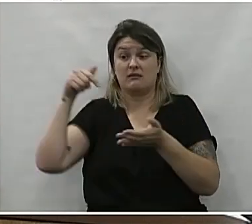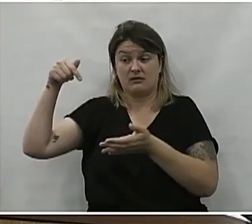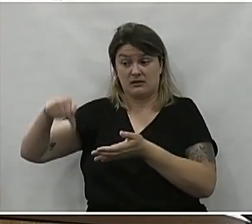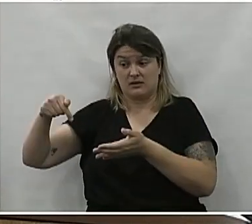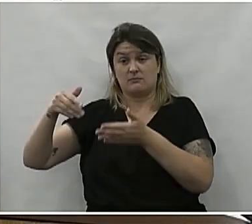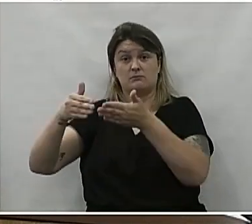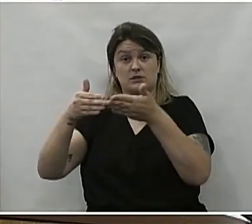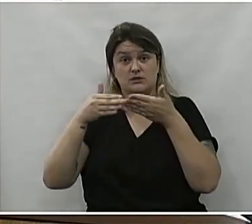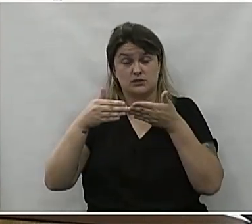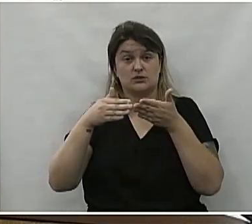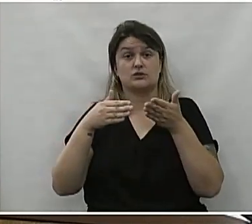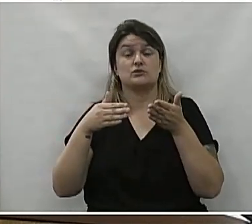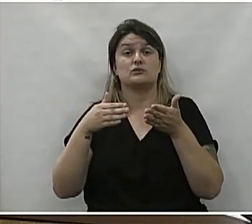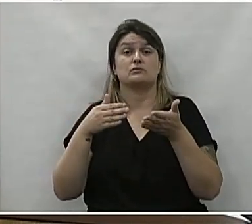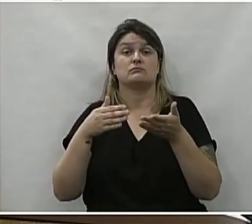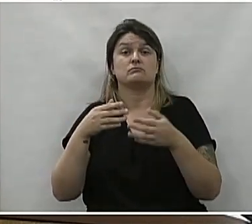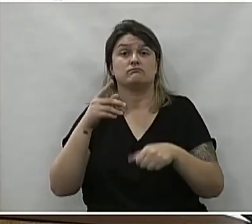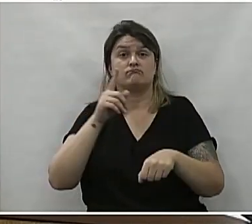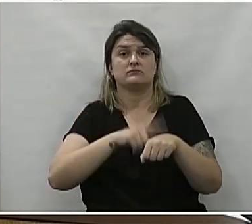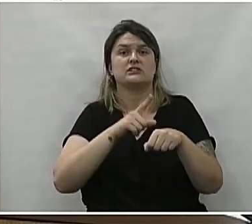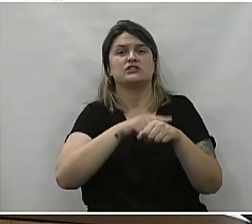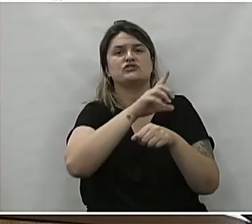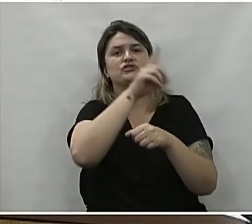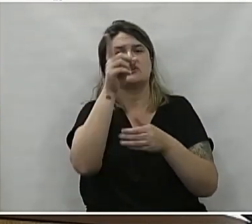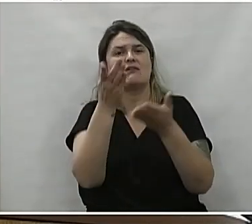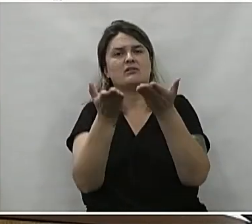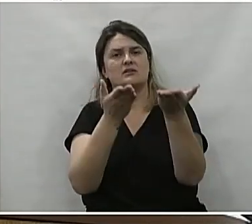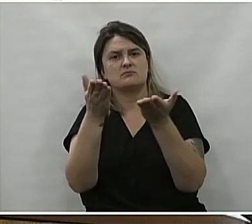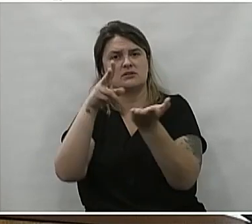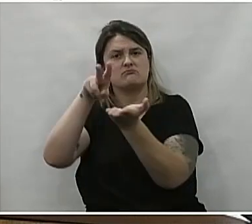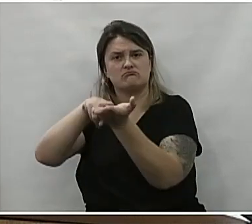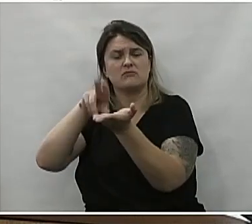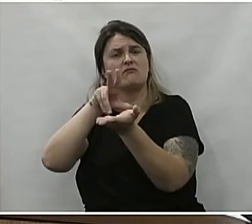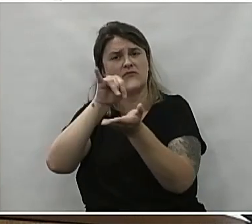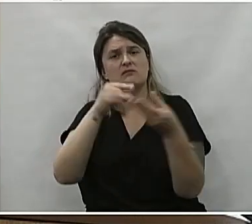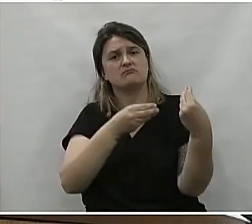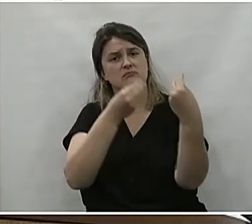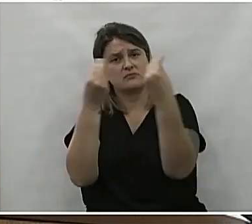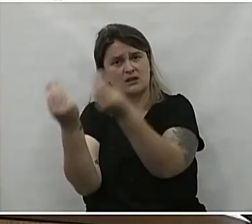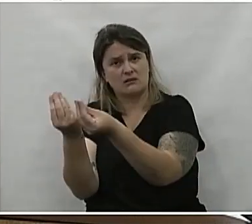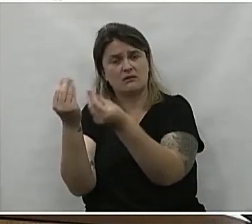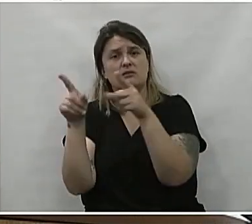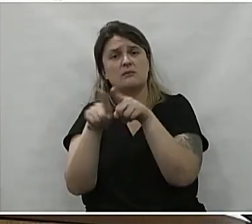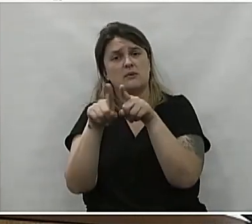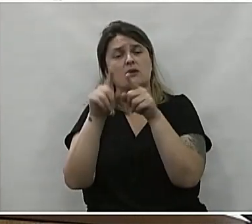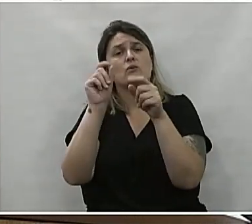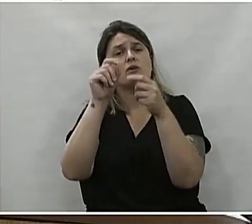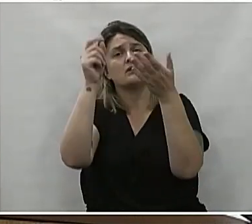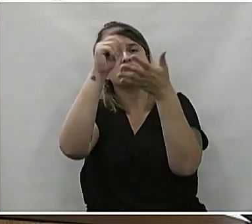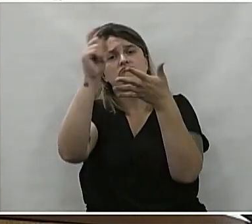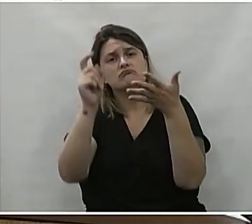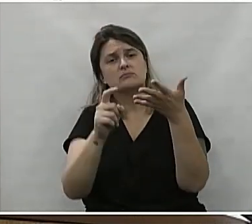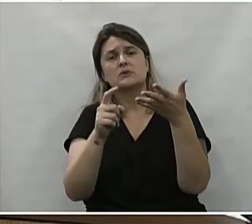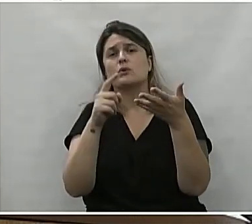O requerimento De envio do prontuário Do dia de atendimento A paciente Ao qual será remetido E as ações Para esclarecer Os motivos Que levaram O